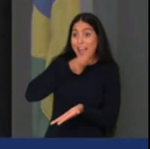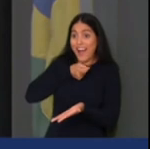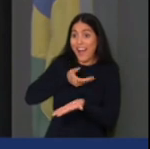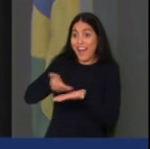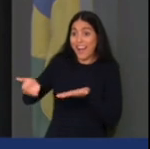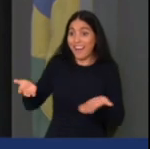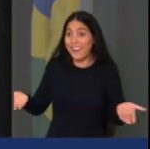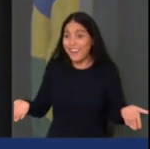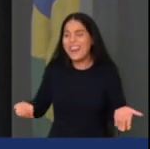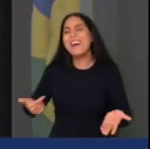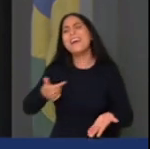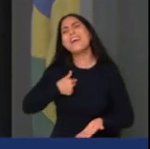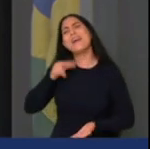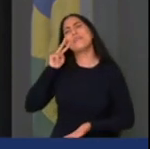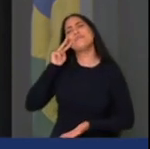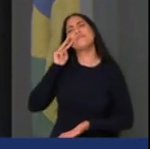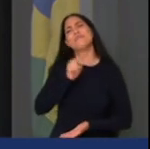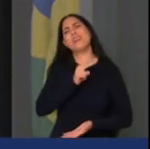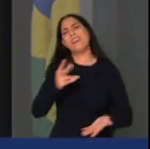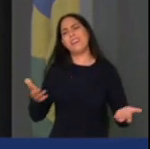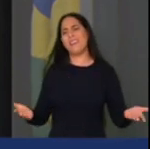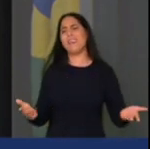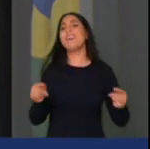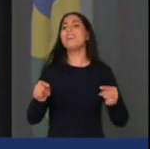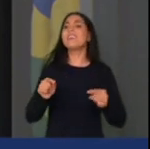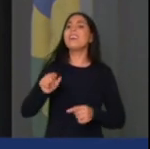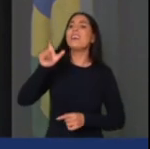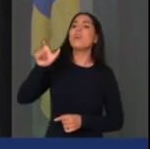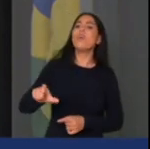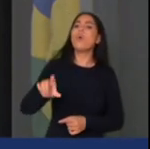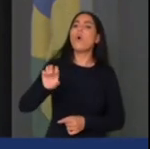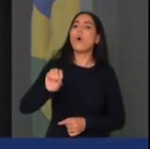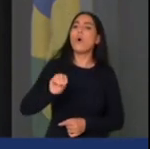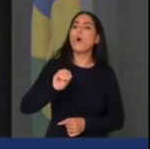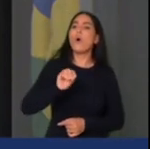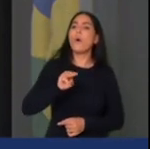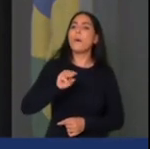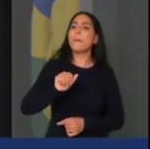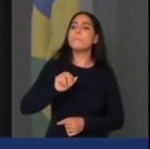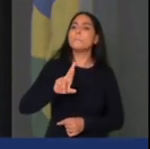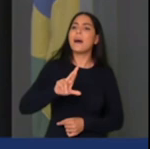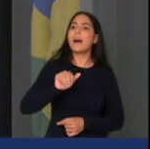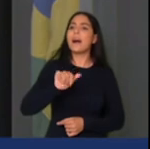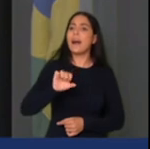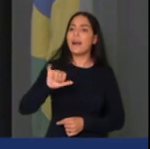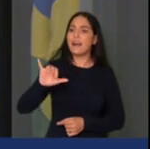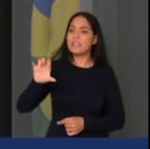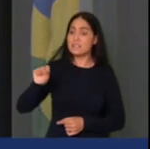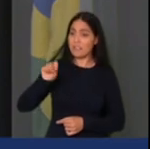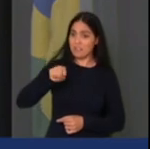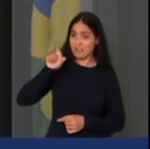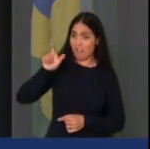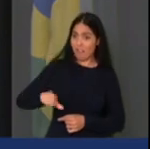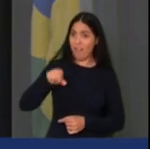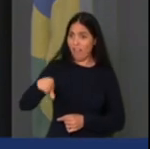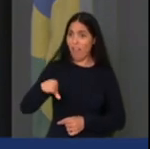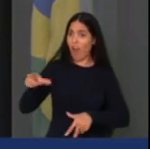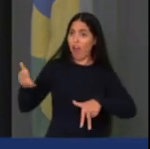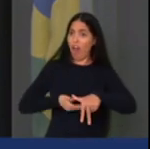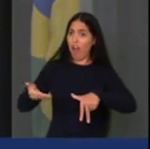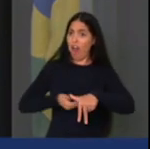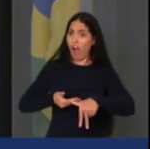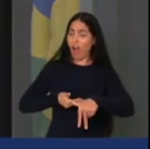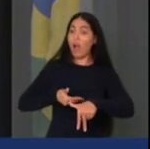vi Omar Aziz mais conhecido como o mar de lama da corrupção dizendo que